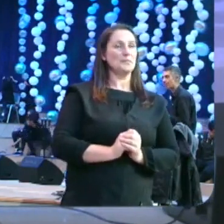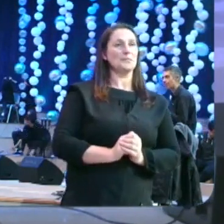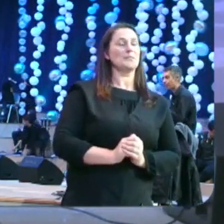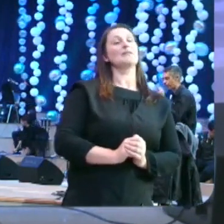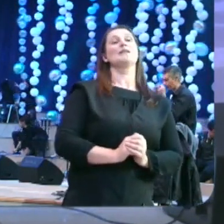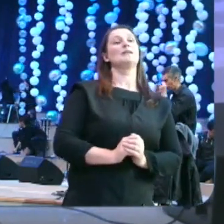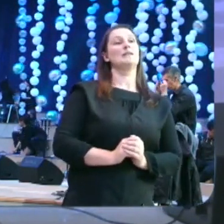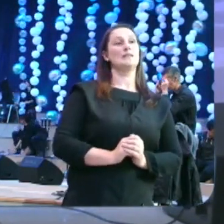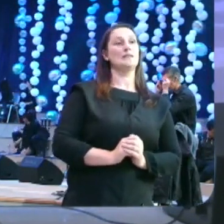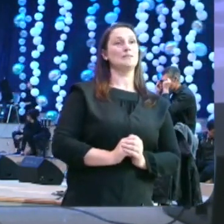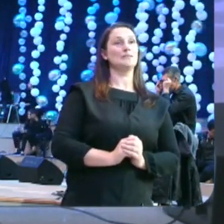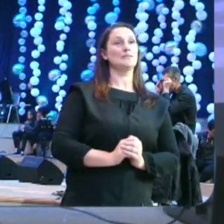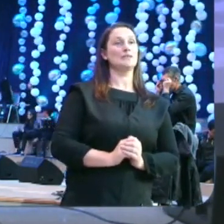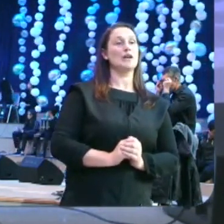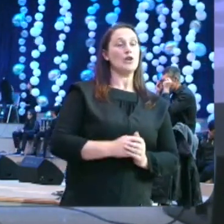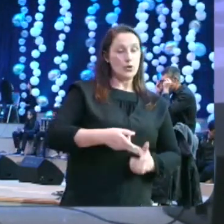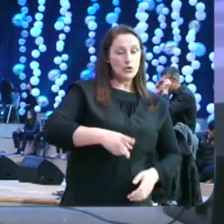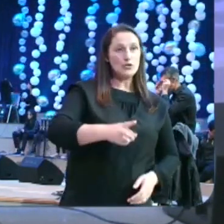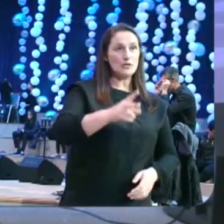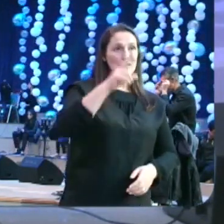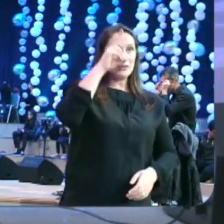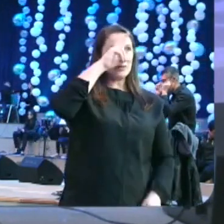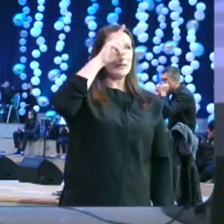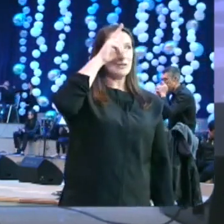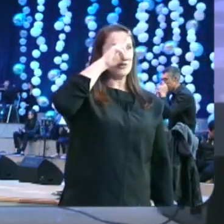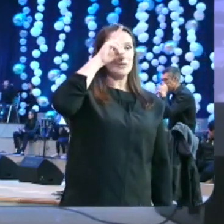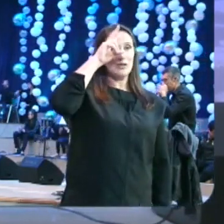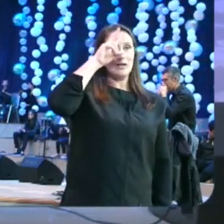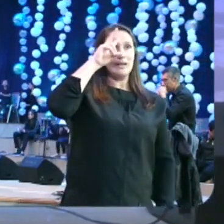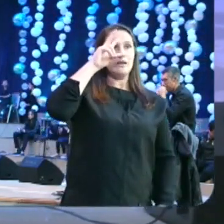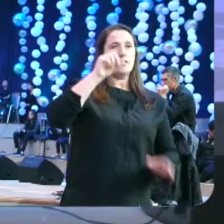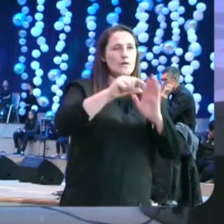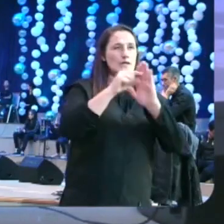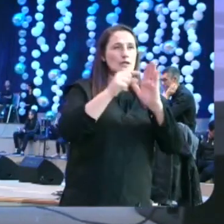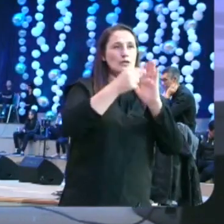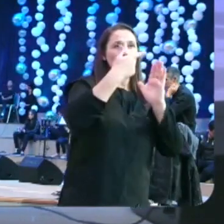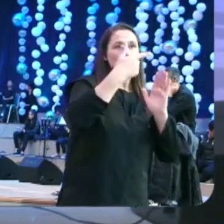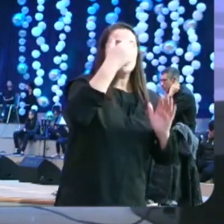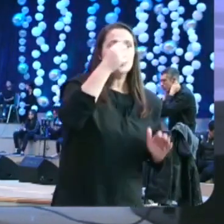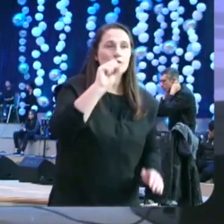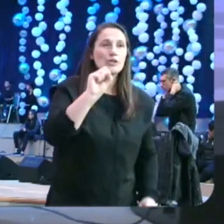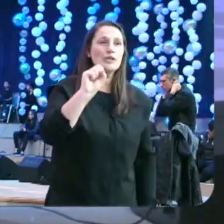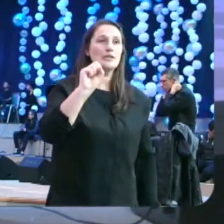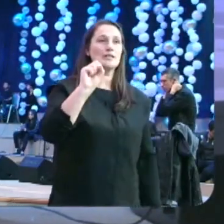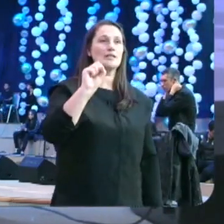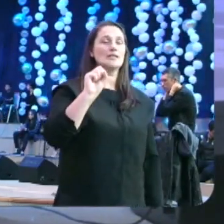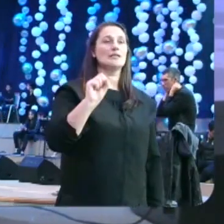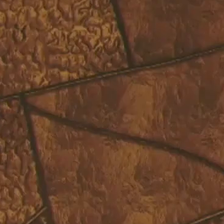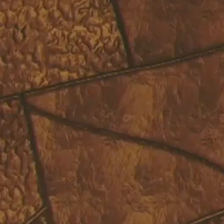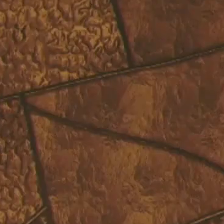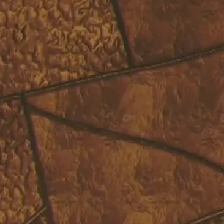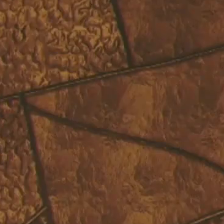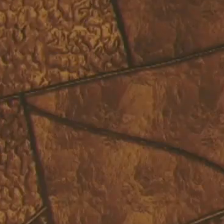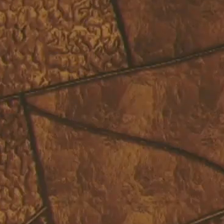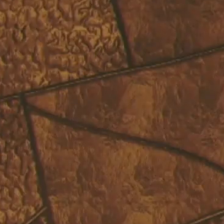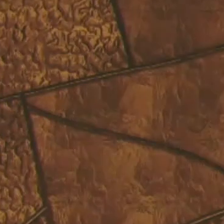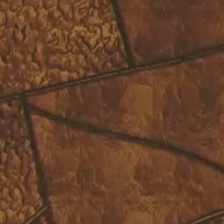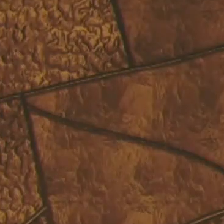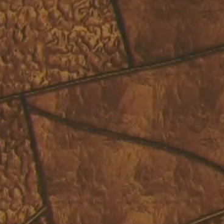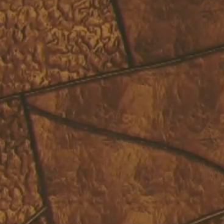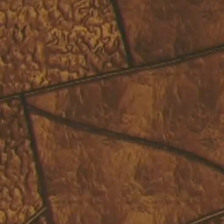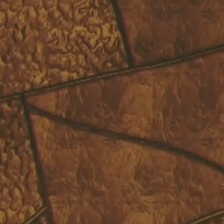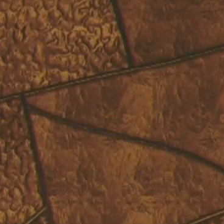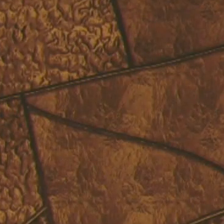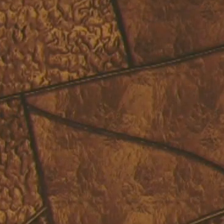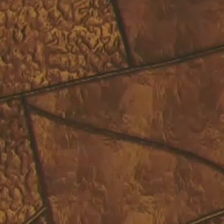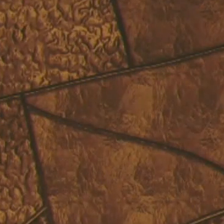com a continuação dessa história, e vai aparecer no verso 28. E no verso 28 diz assim: o filho mais